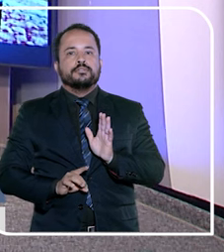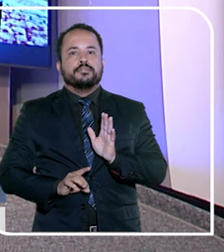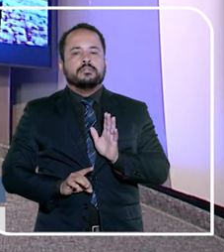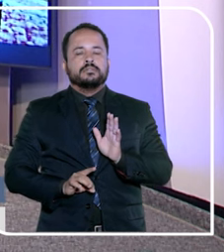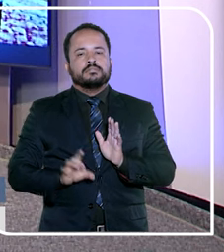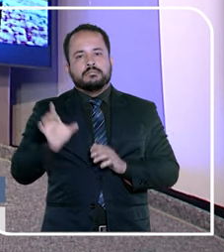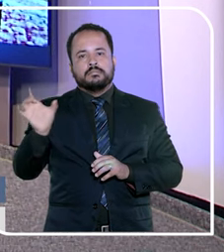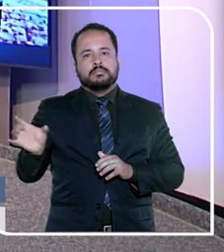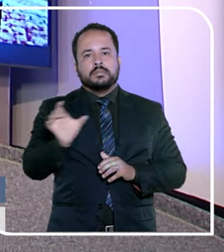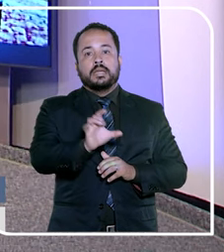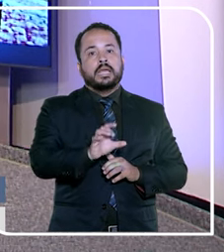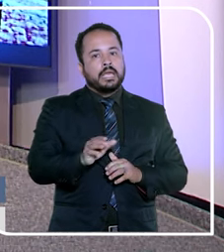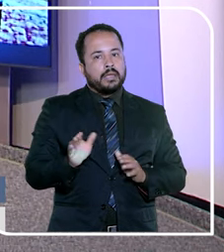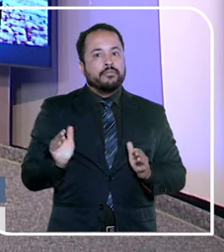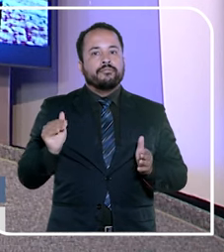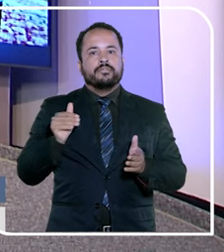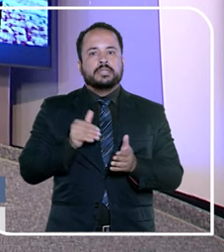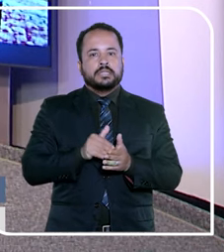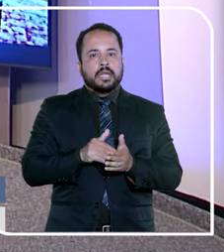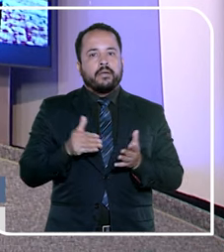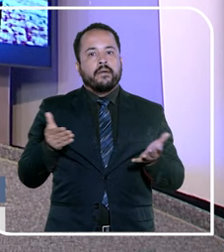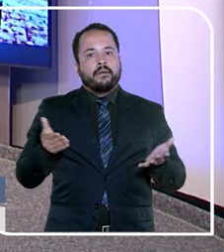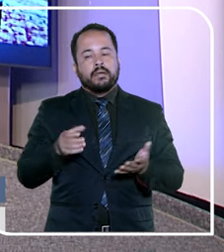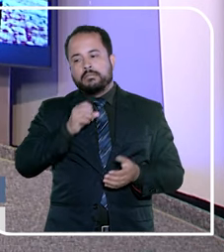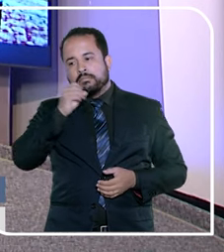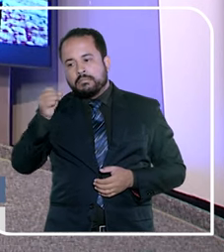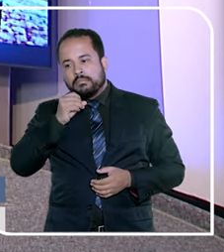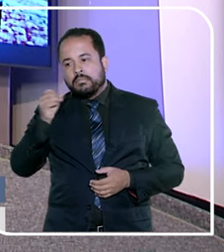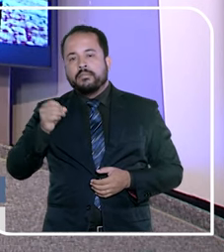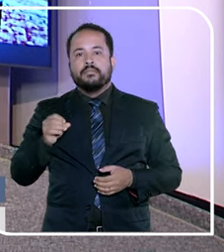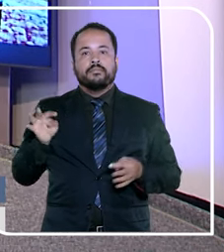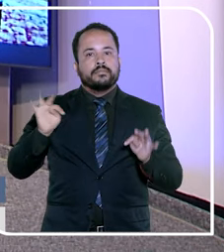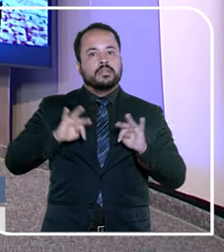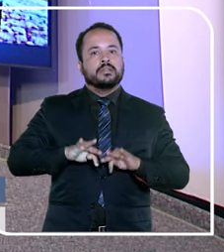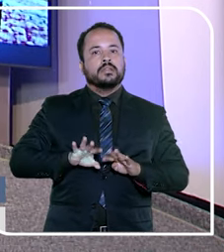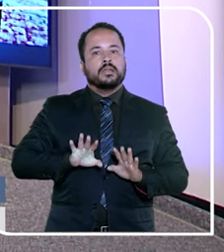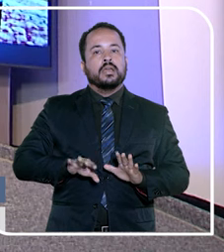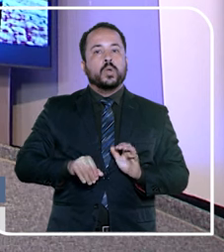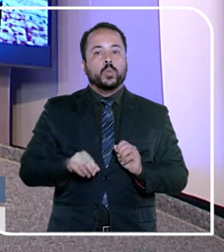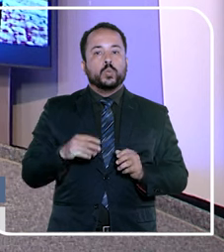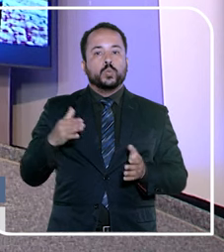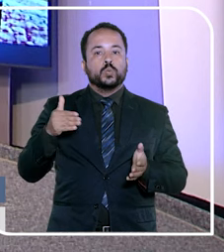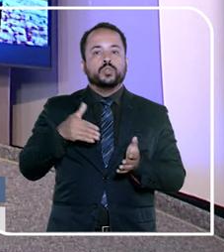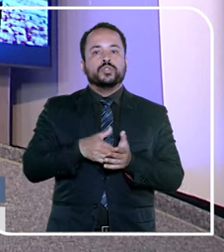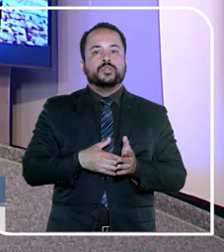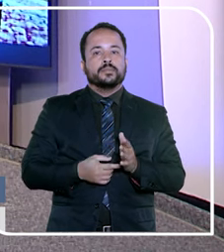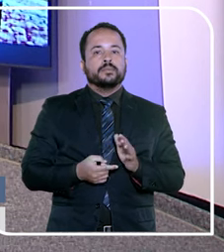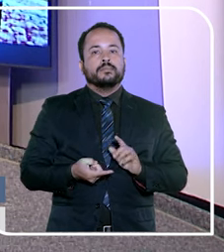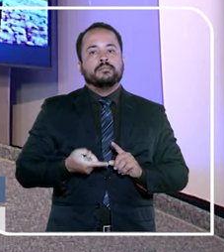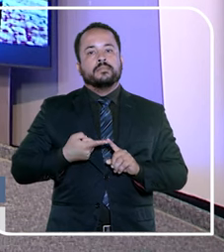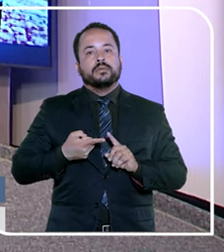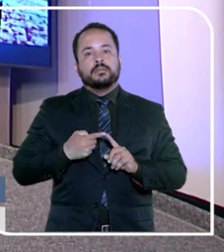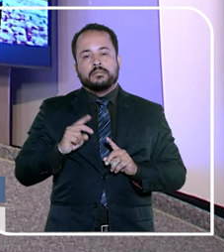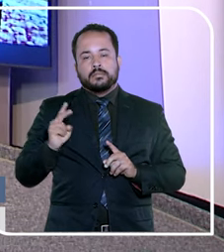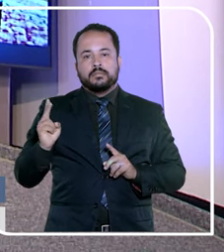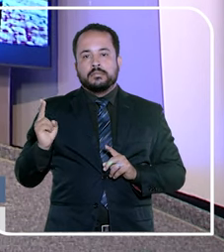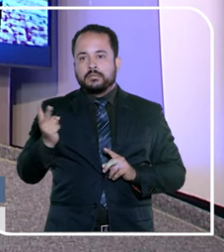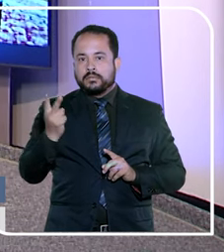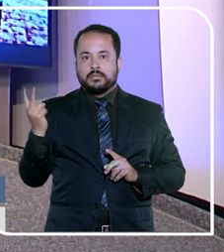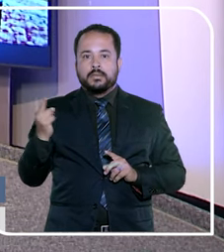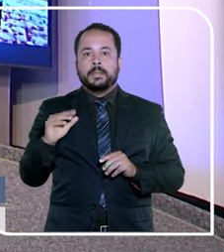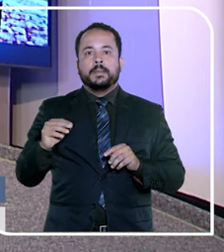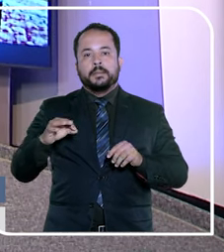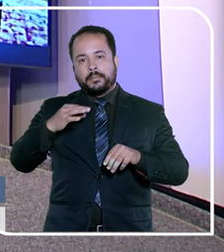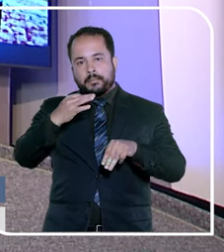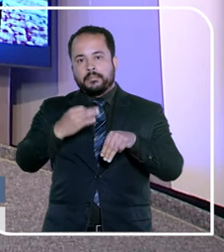programa eu gostaria de abordar um único um ú Último Ponto melhor dizendo com ambos começando pelo Ministro esquete